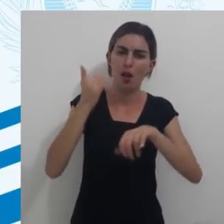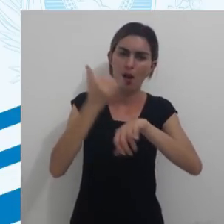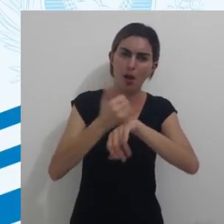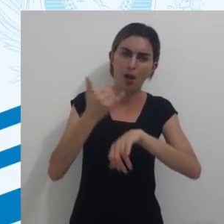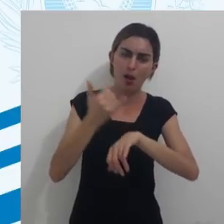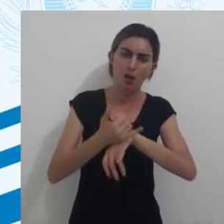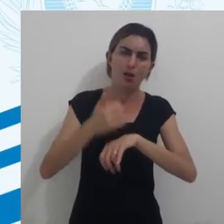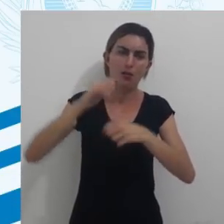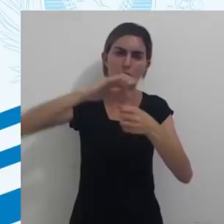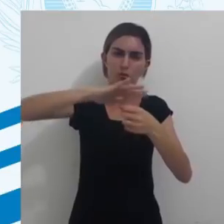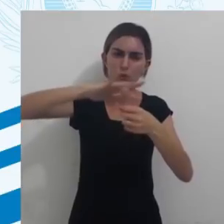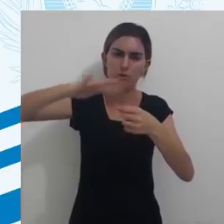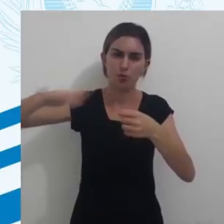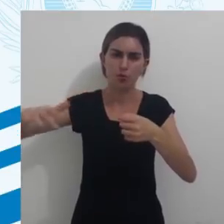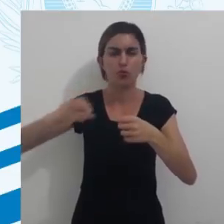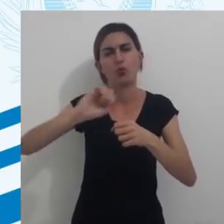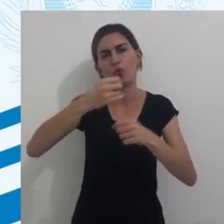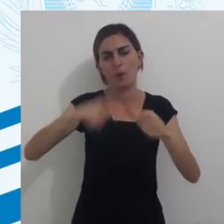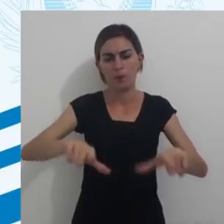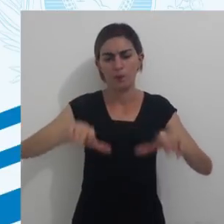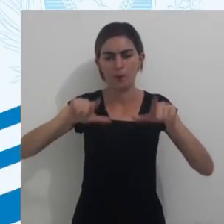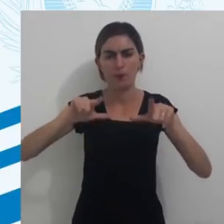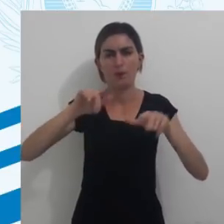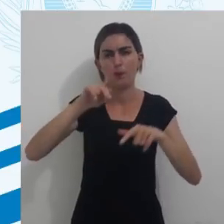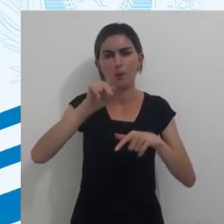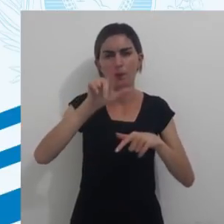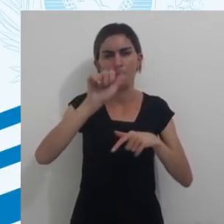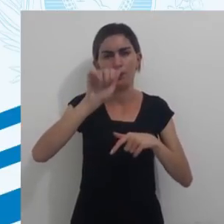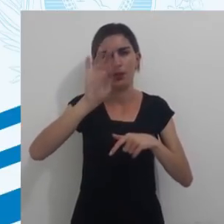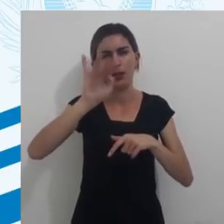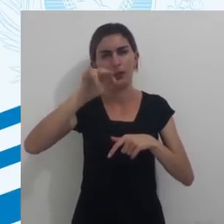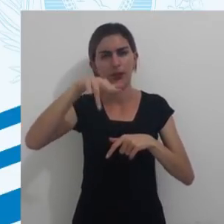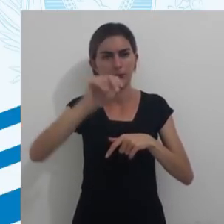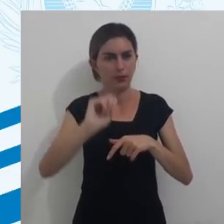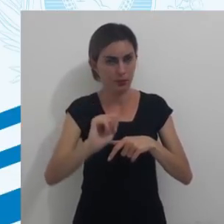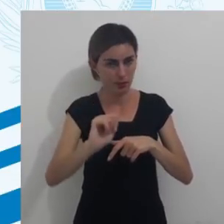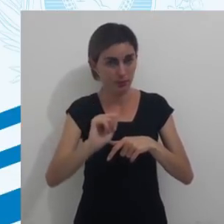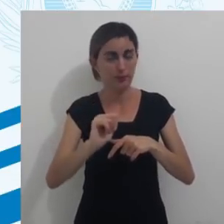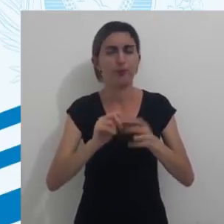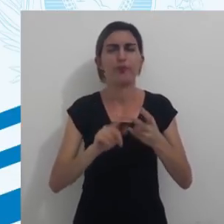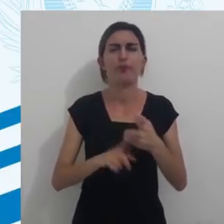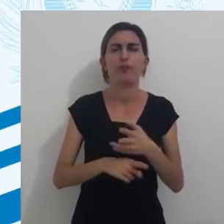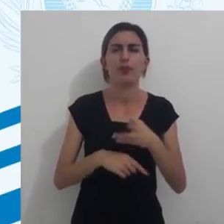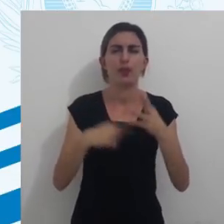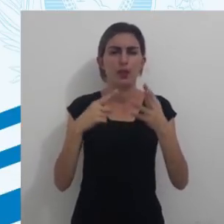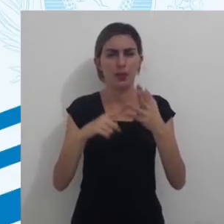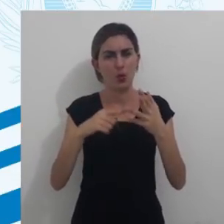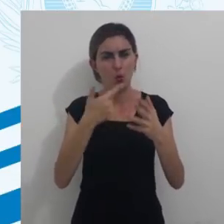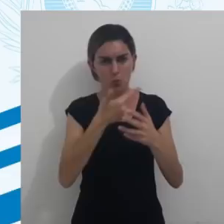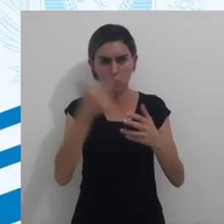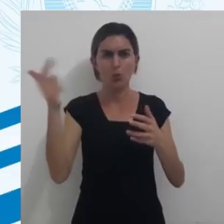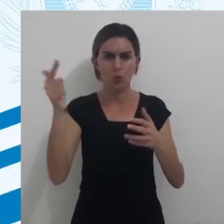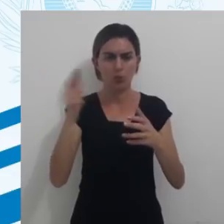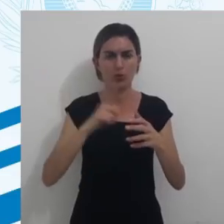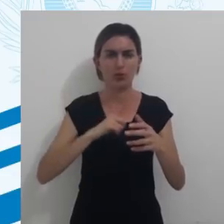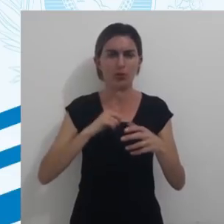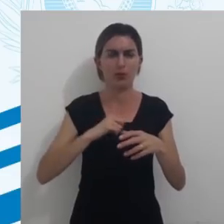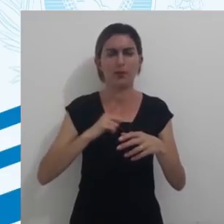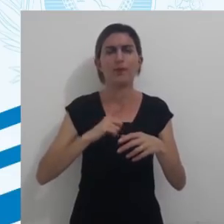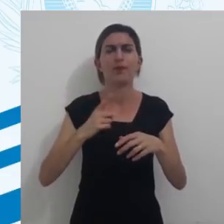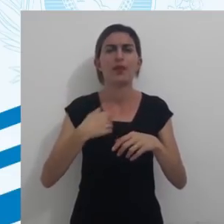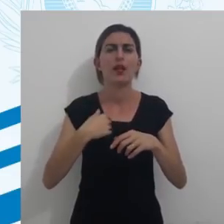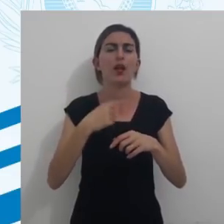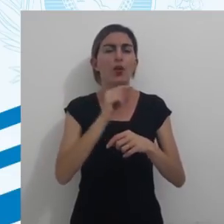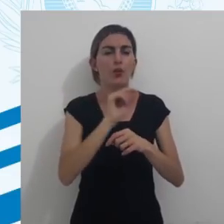aço, inox ou em platina. A braquioterapia. A principal vantagem é devido